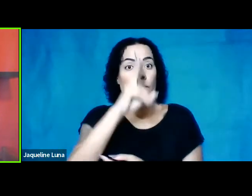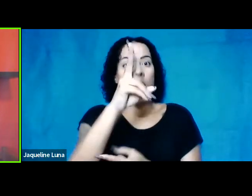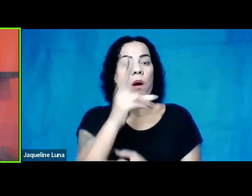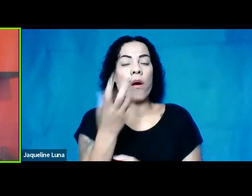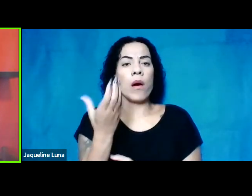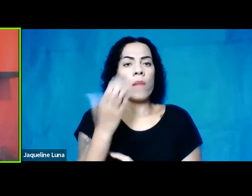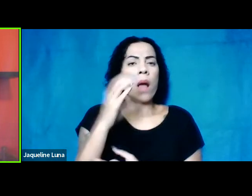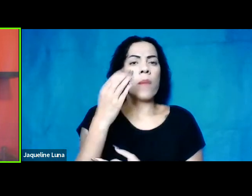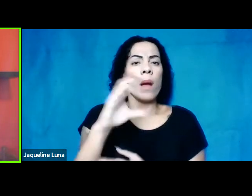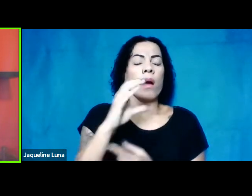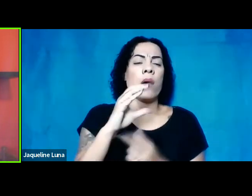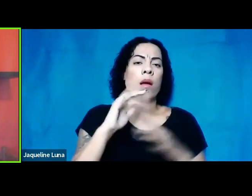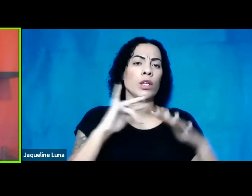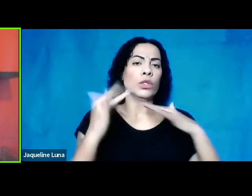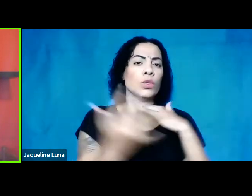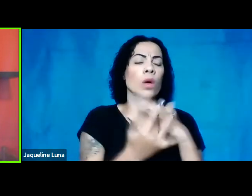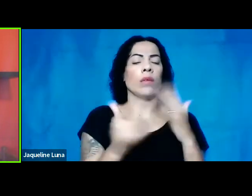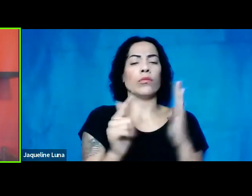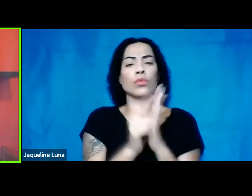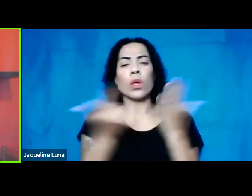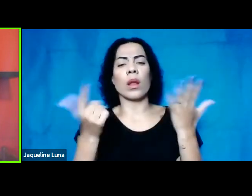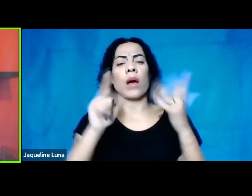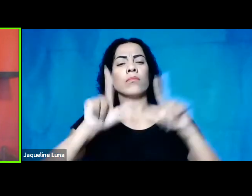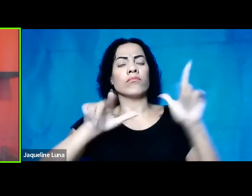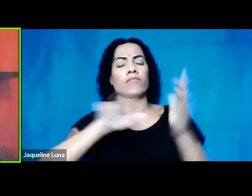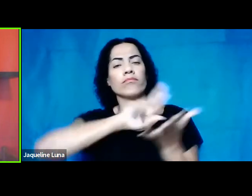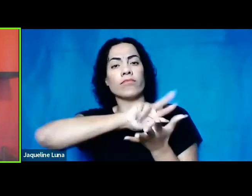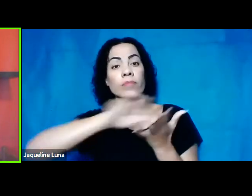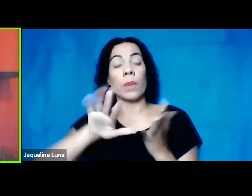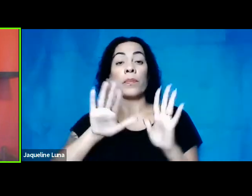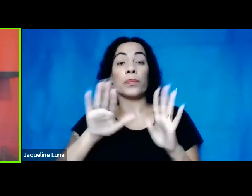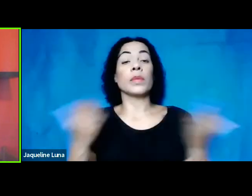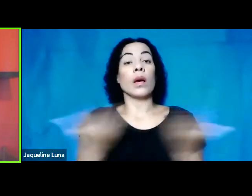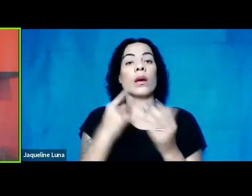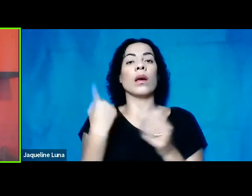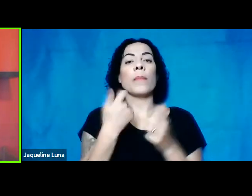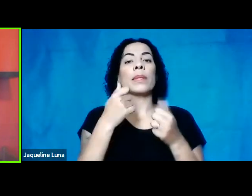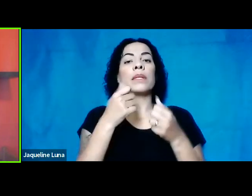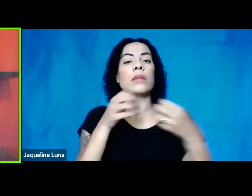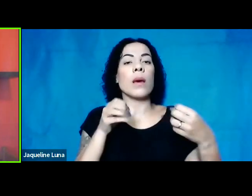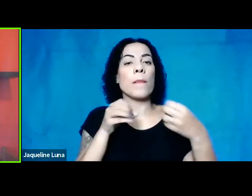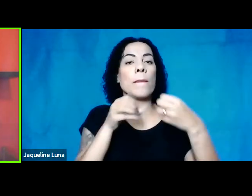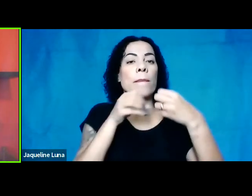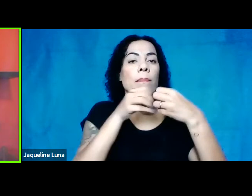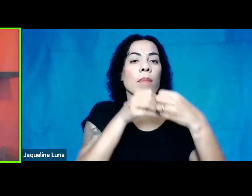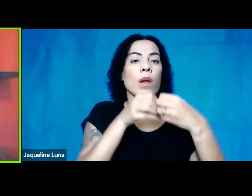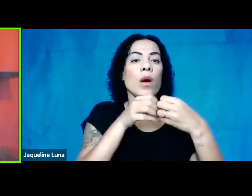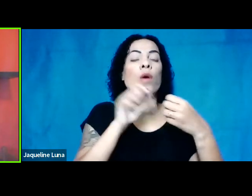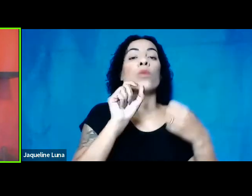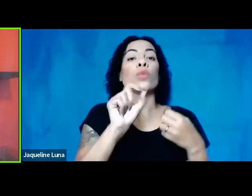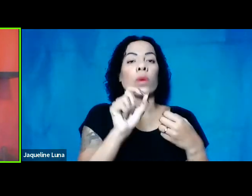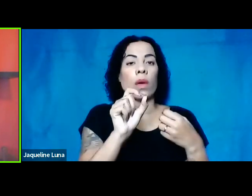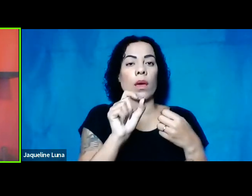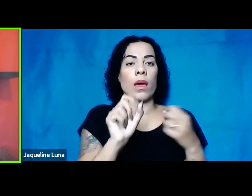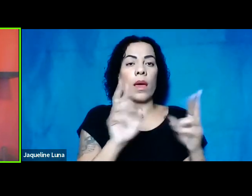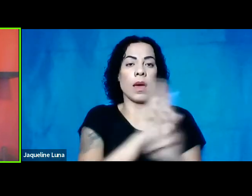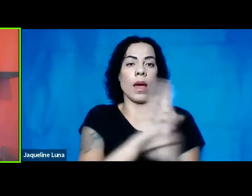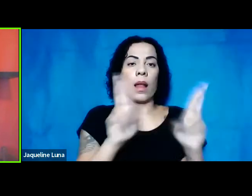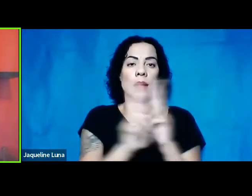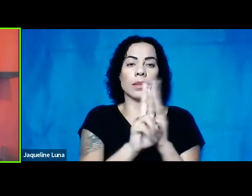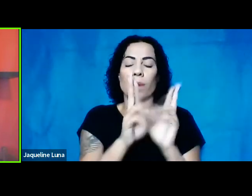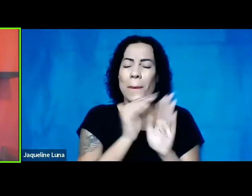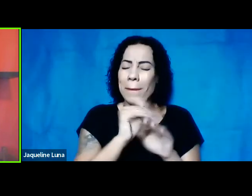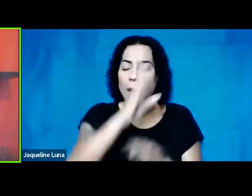na imprensa, etc. Agora, a gente precisa aproximar a nossa relação direta com a produção de informação de conteúdo que a gente faz